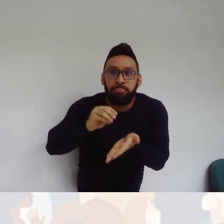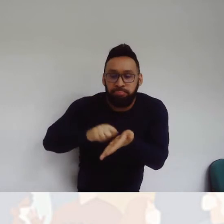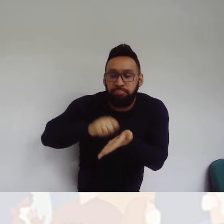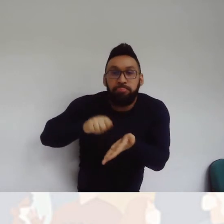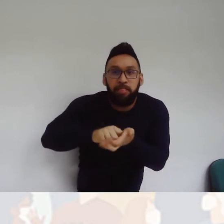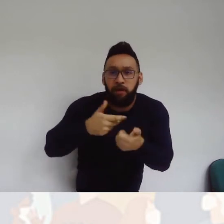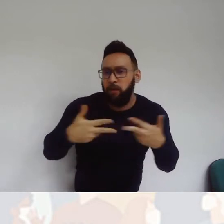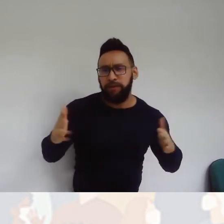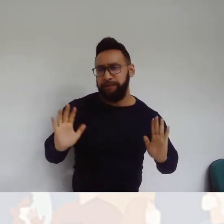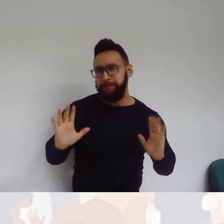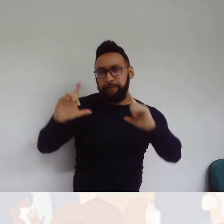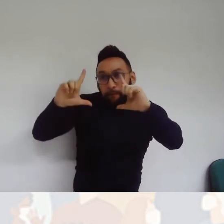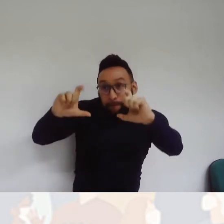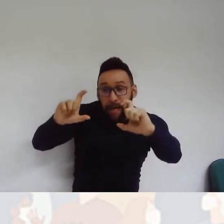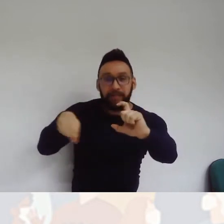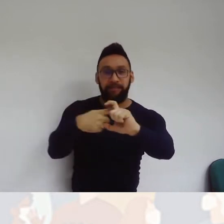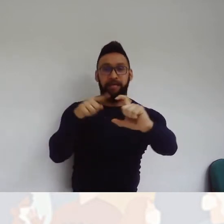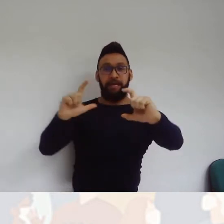né?